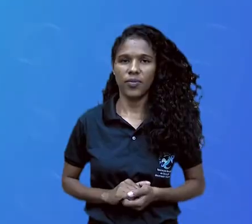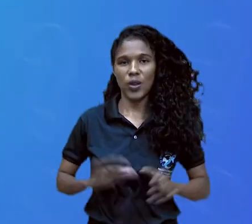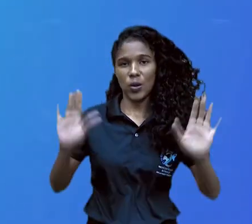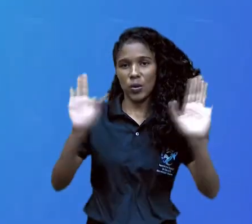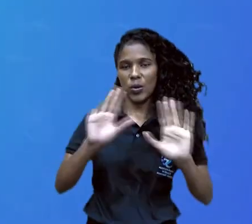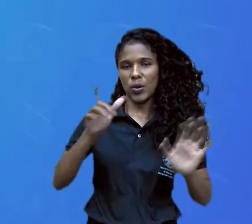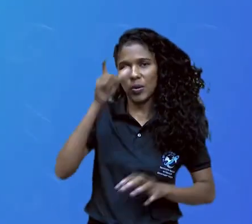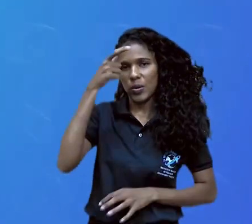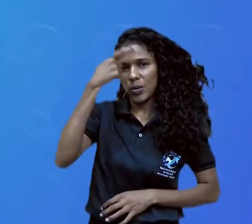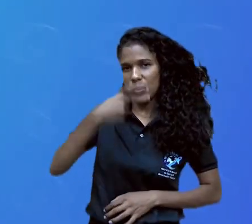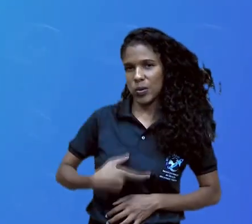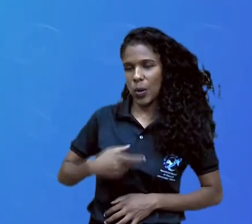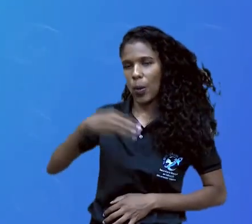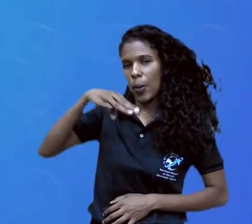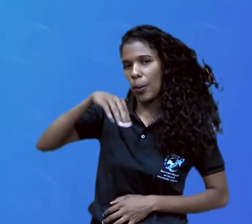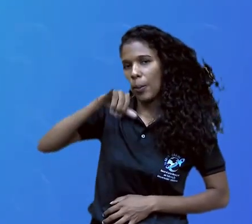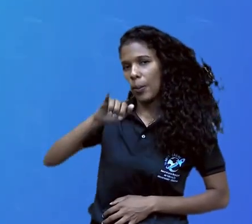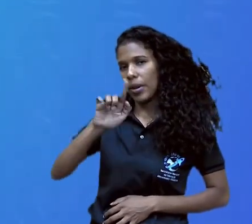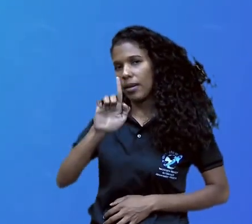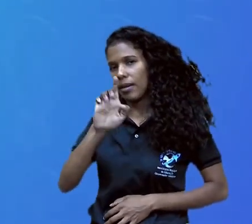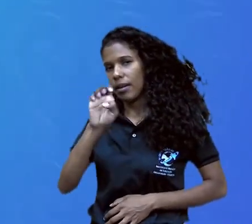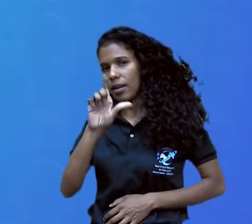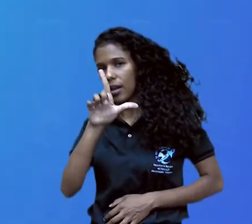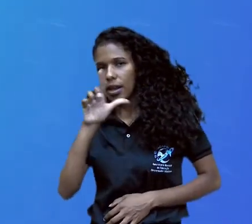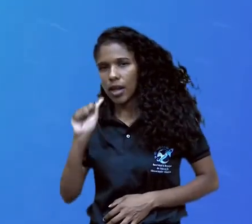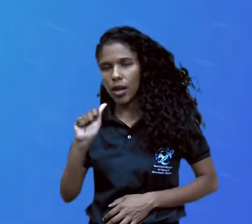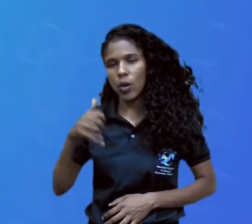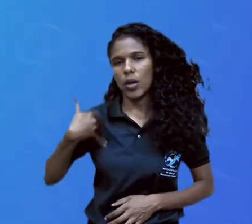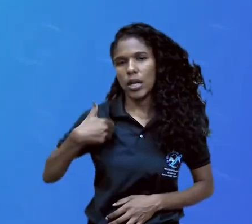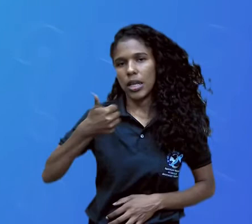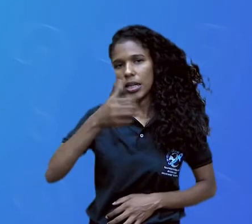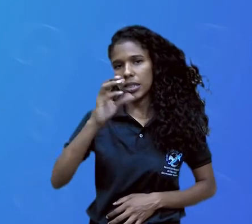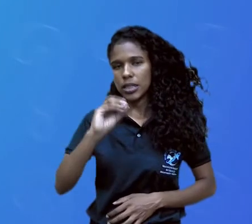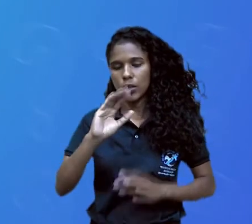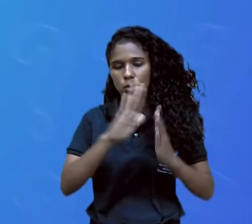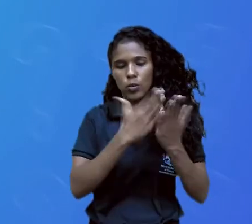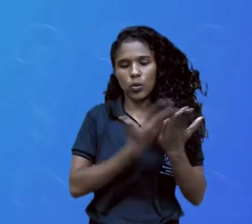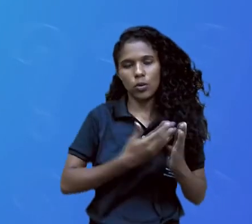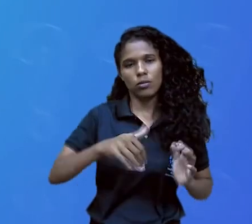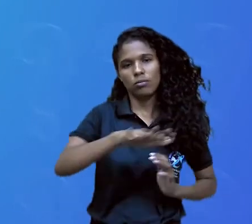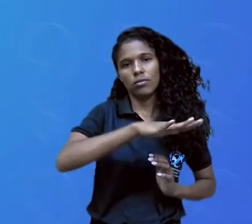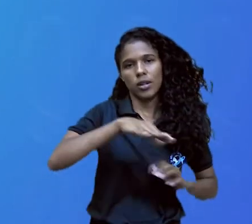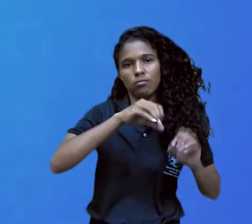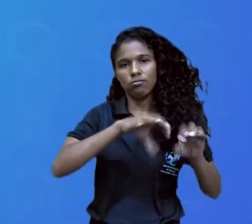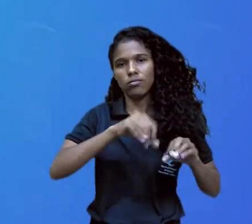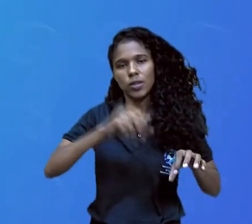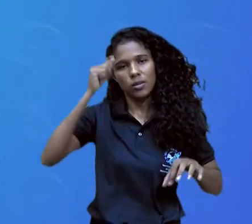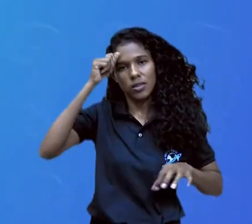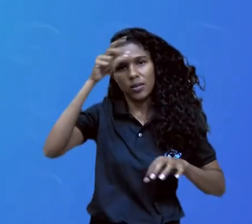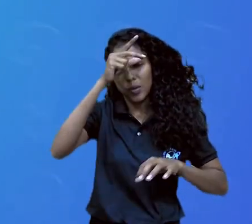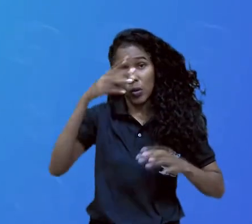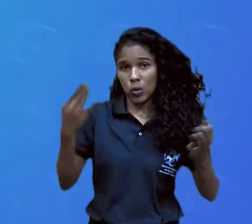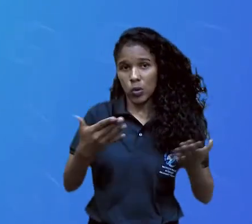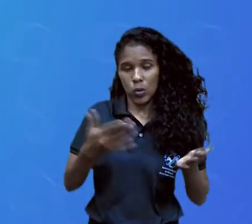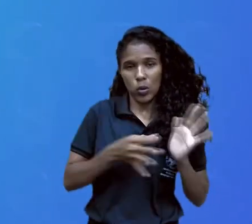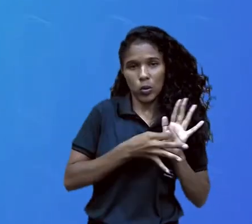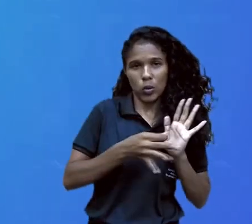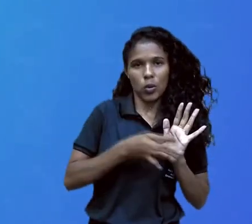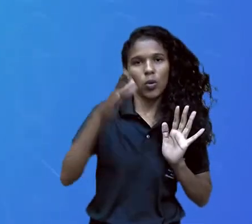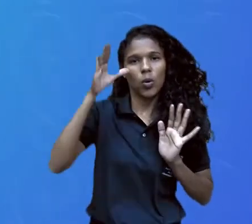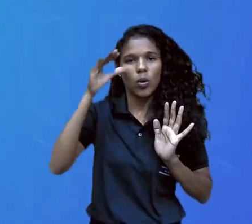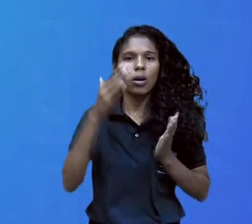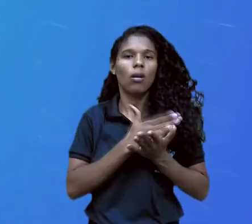Eu sou Miguel, tenho 10 anos e estudo na Escola Municipal Prefeito Ronaldo Perim. Hoje vou trazer para vocês algumas